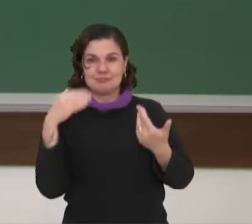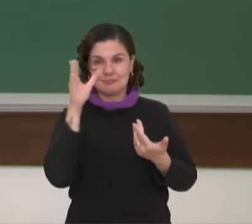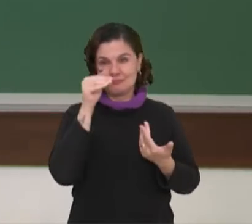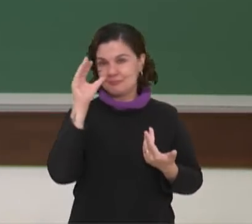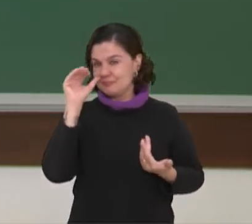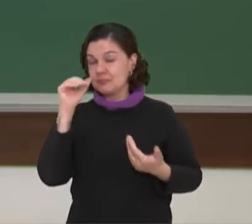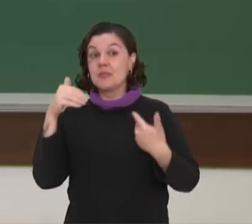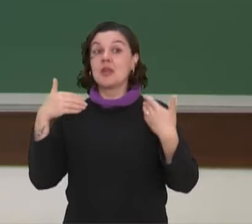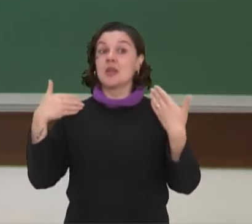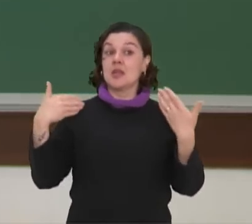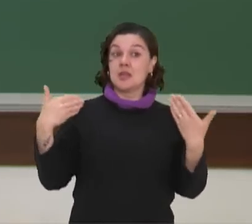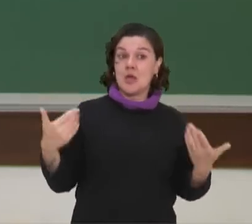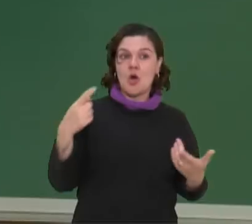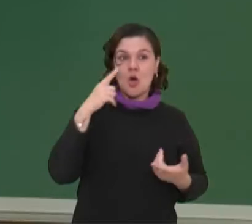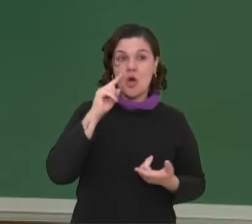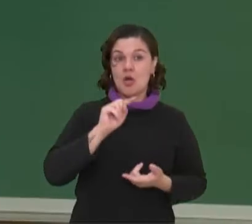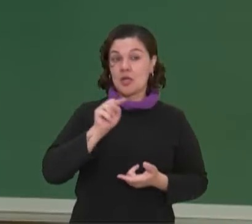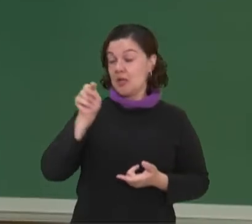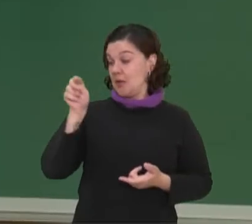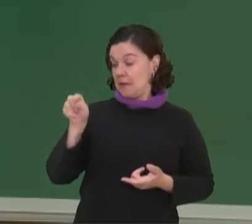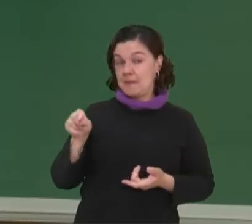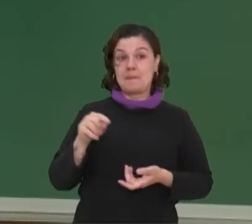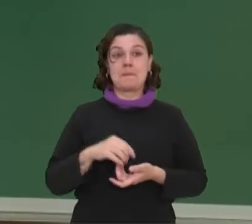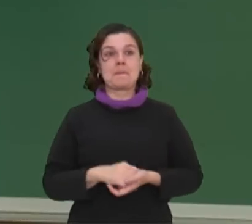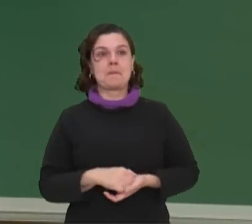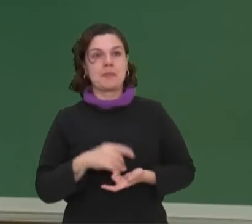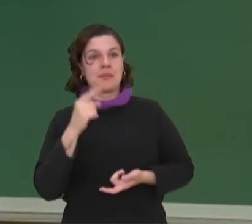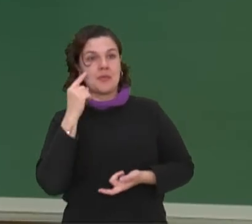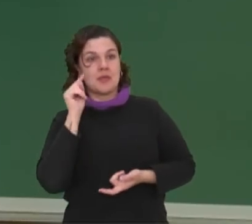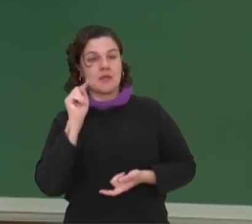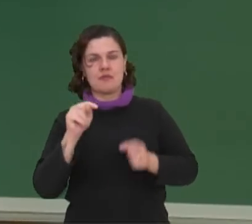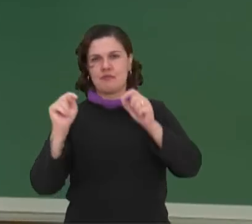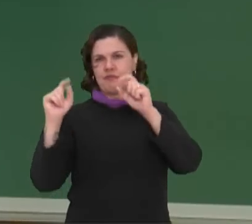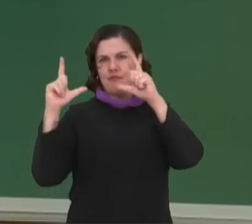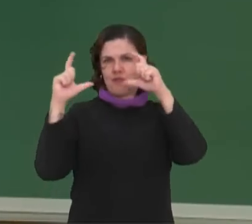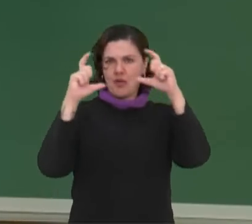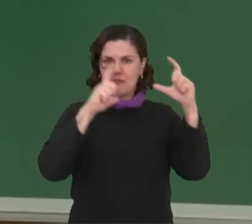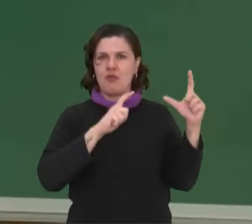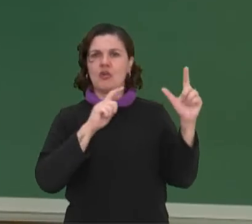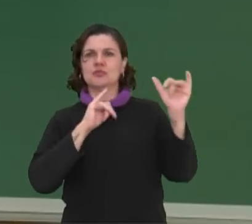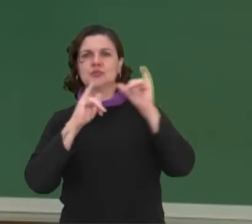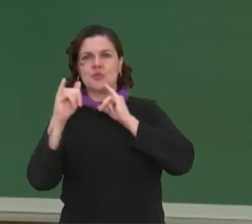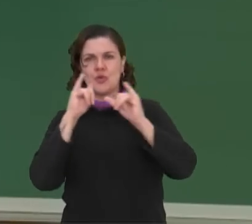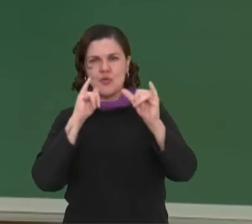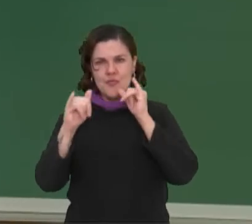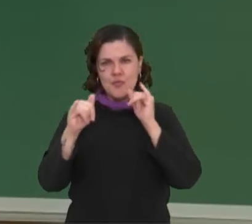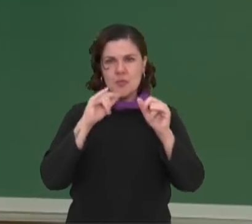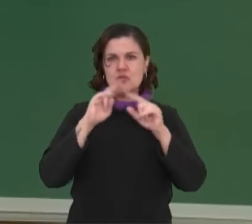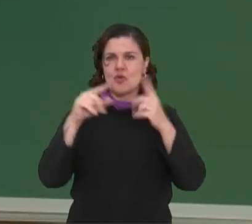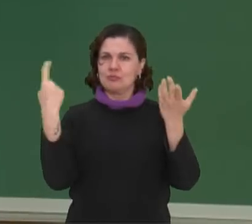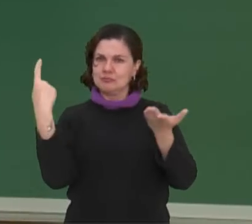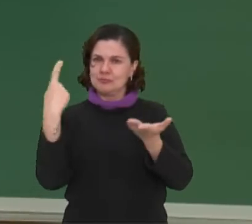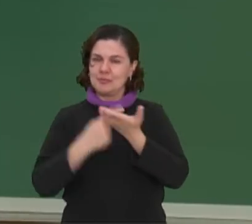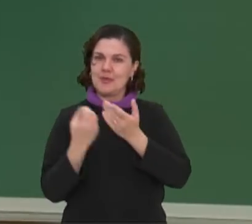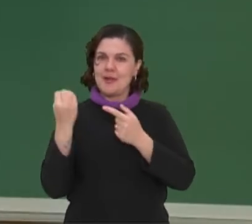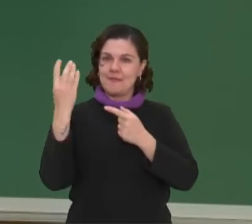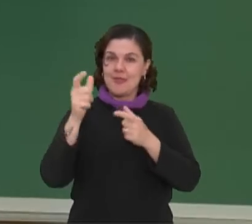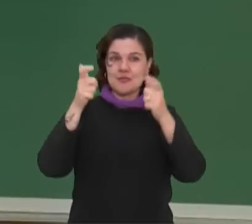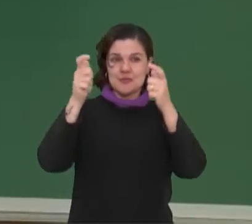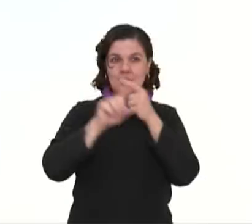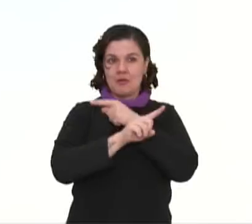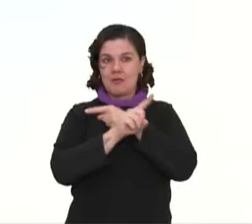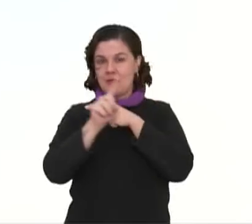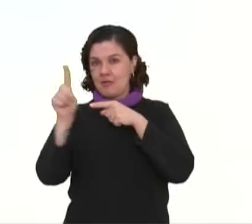você. Aliás, tá aqui, eu indiquei para você, se você quiser ver fotos, informações ou organizar uma viagem para lá, acessa